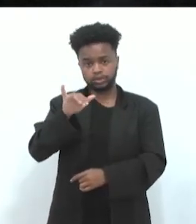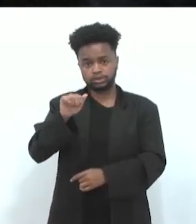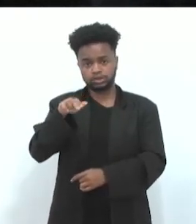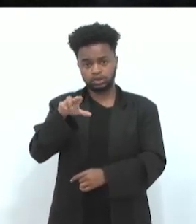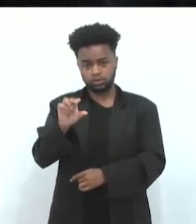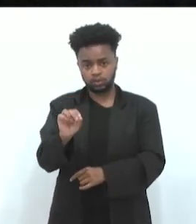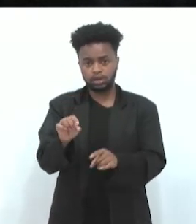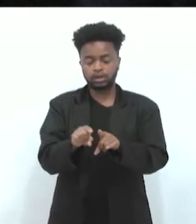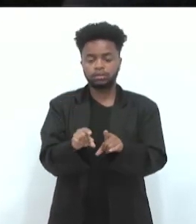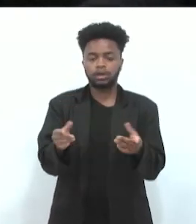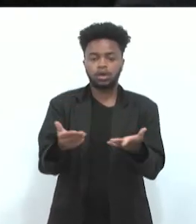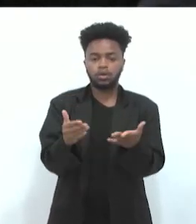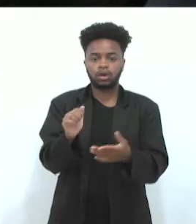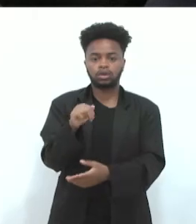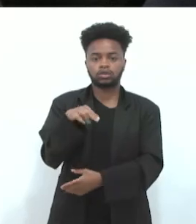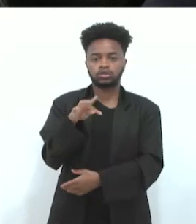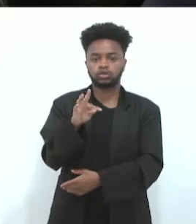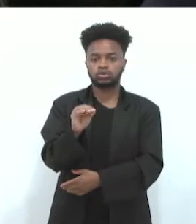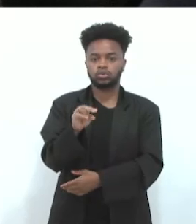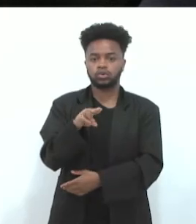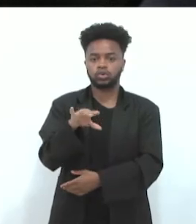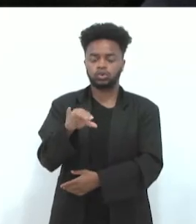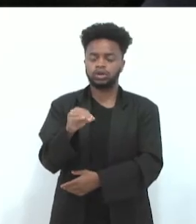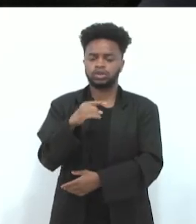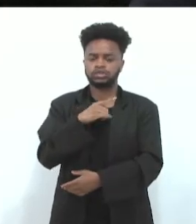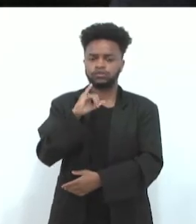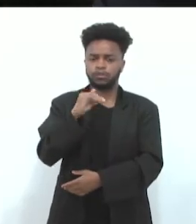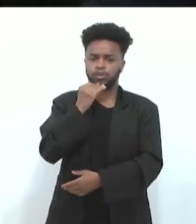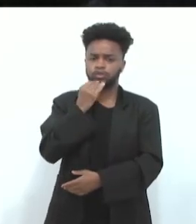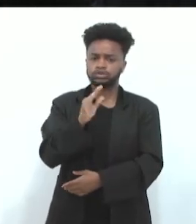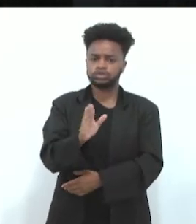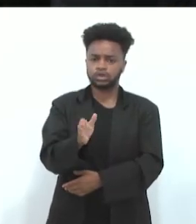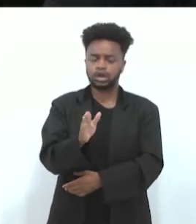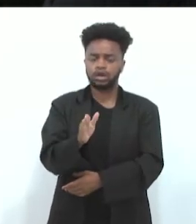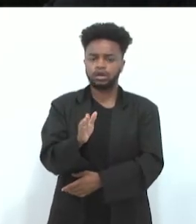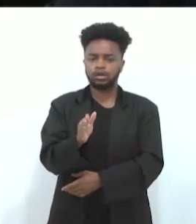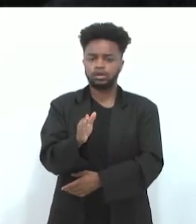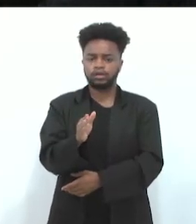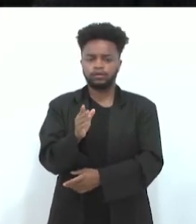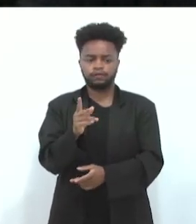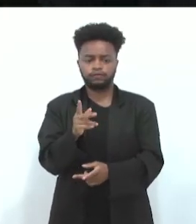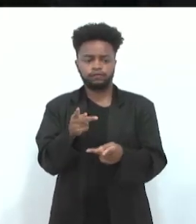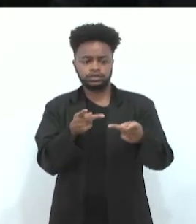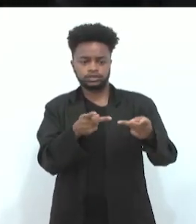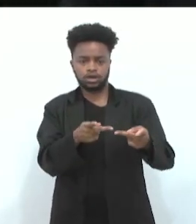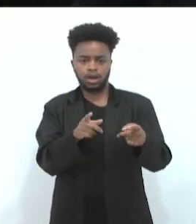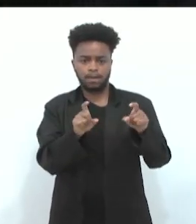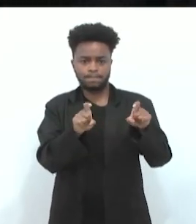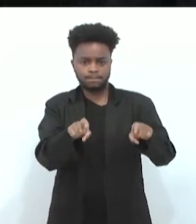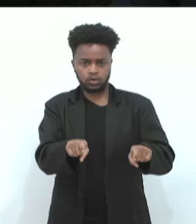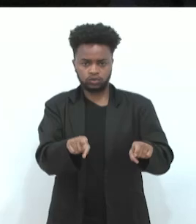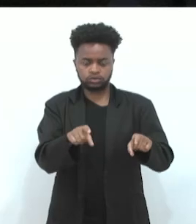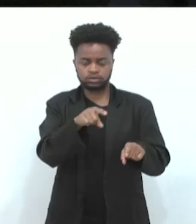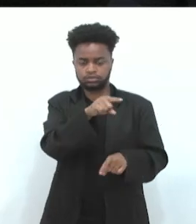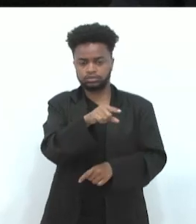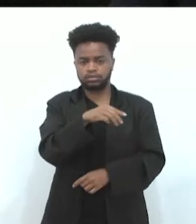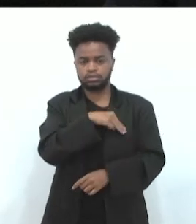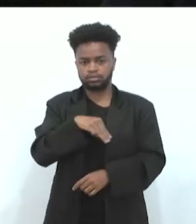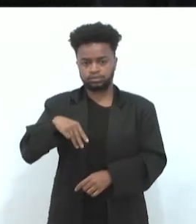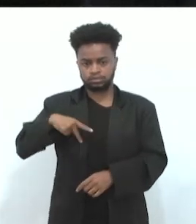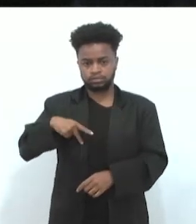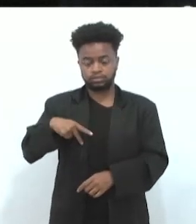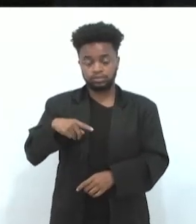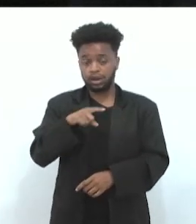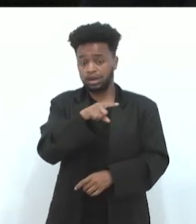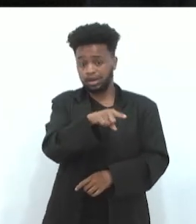agora o Dr. Antônio José, que eu tive até a oportunidade de ir na posse dele lá na sede do Ministério Público, e ele